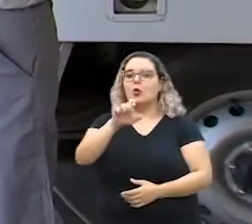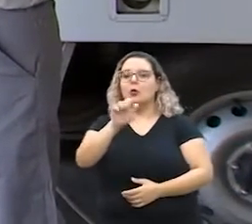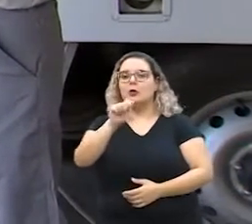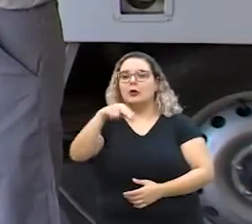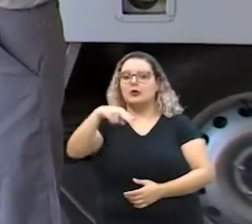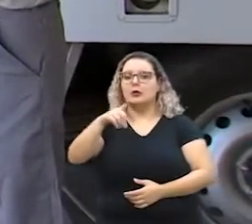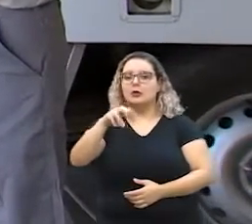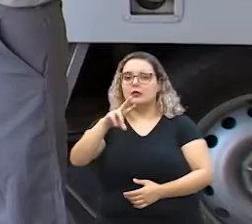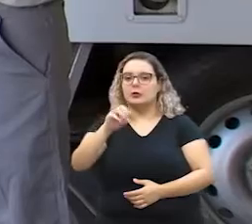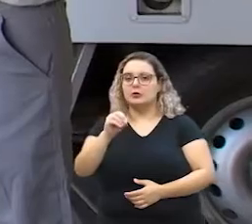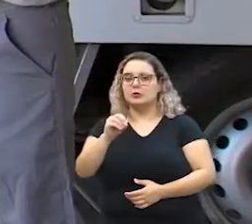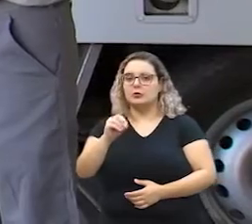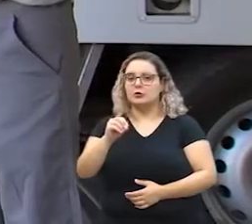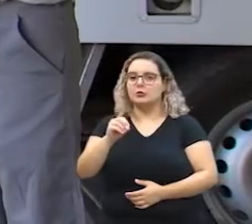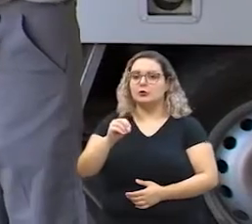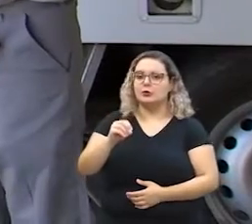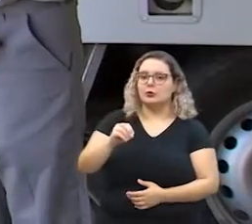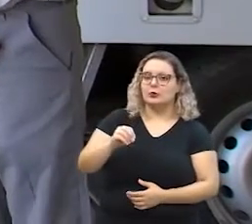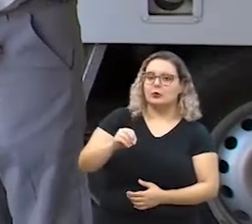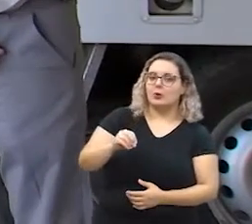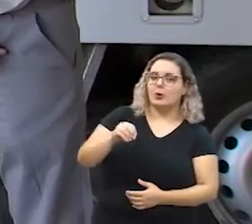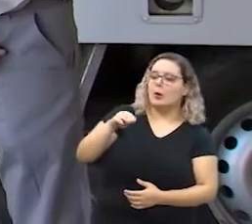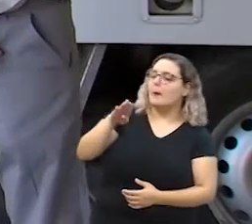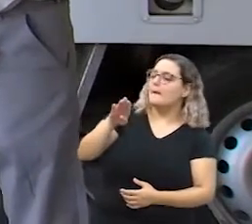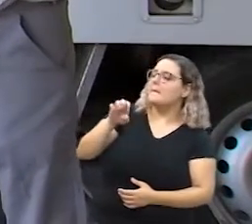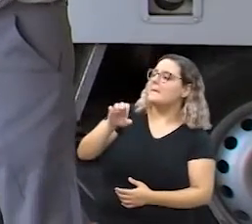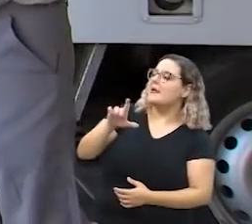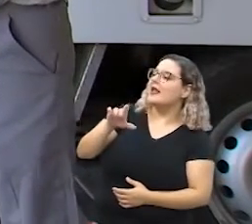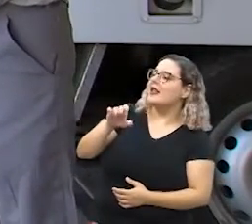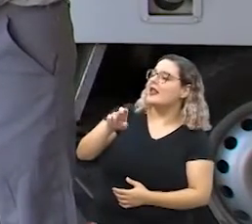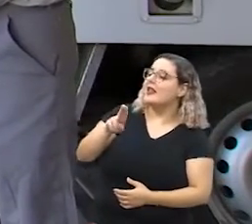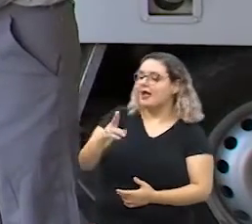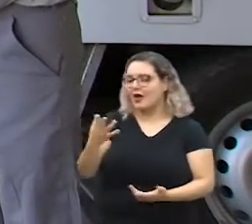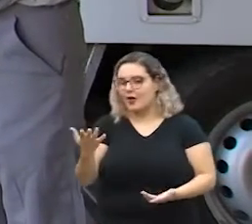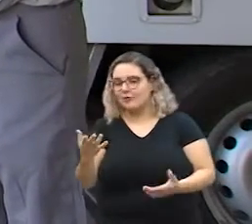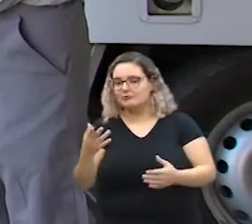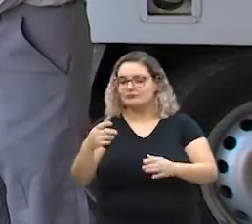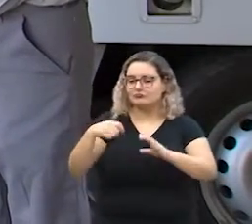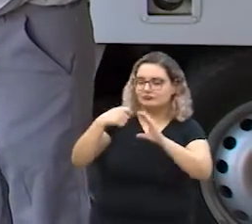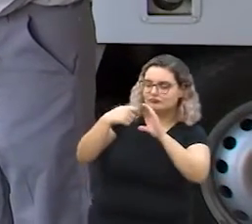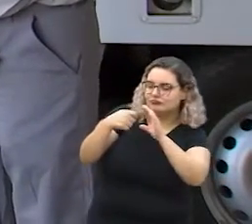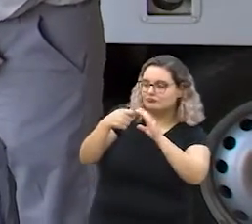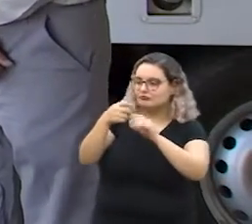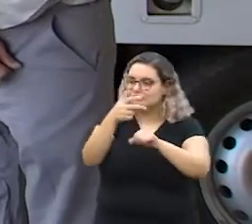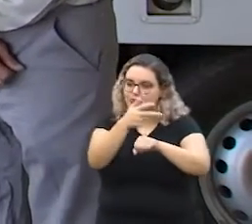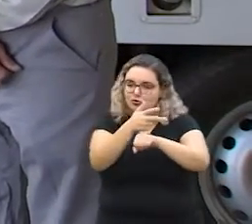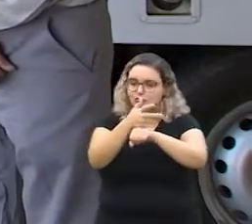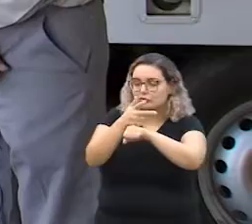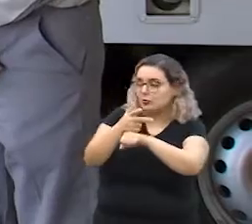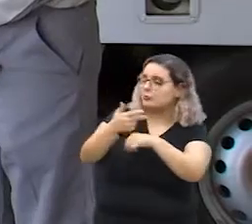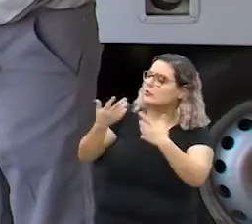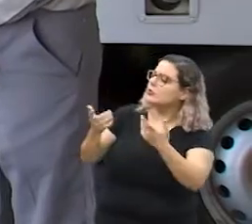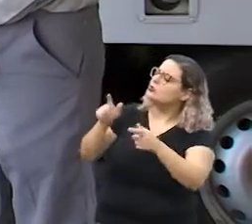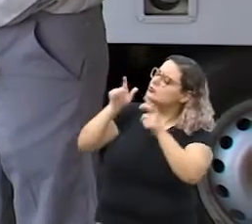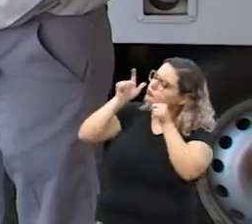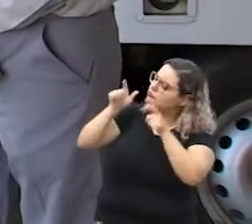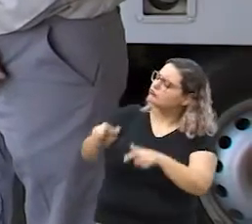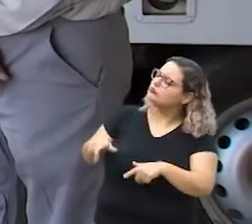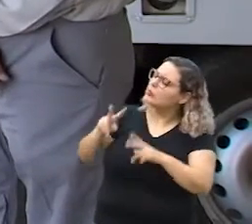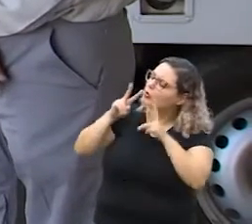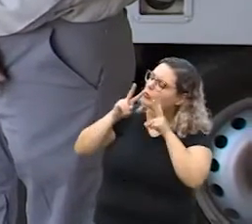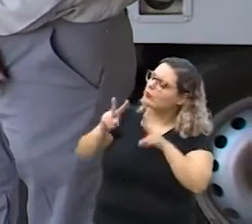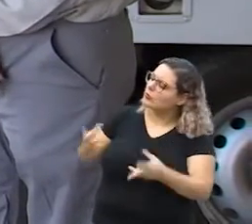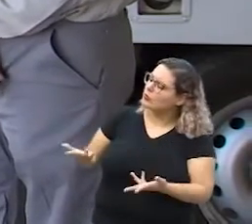é? Conhecido nacionalmente como Beléu, já deu para ele pegar aí o seu óculos, mas eu tô vendo aqui, tem todo